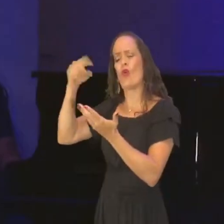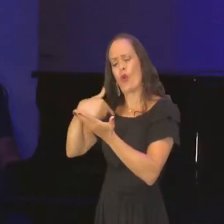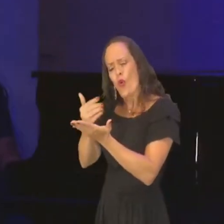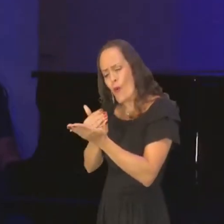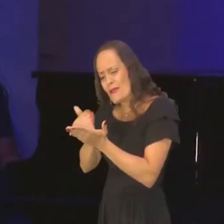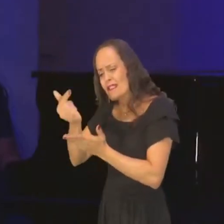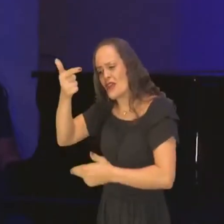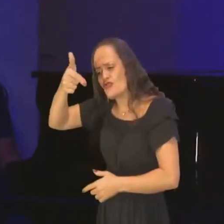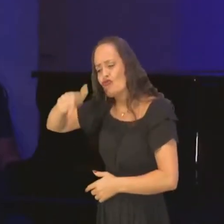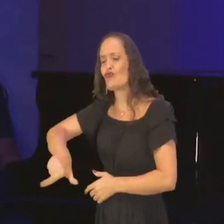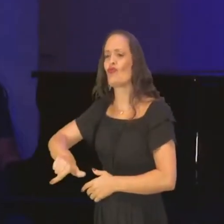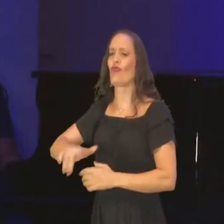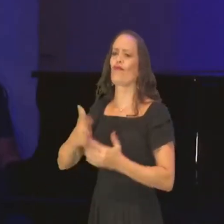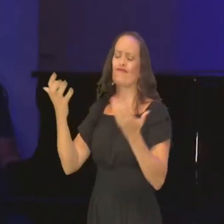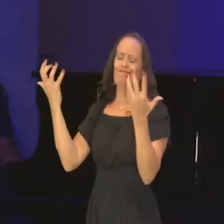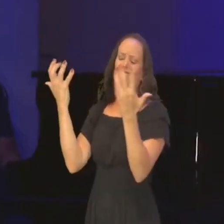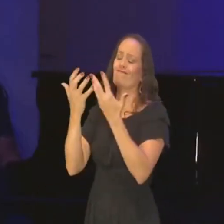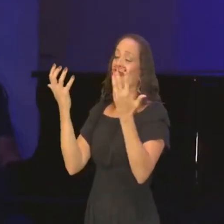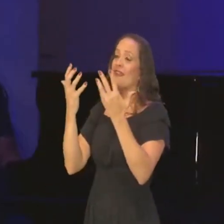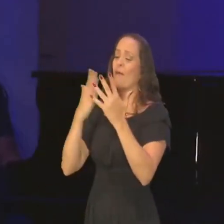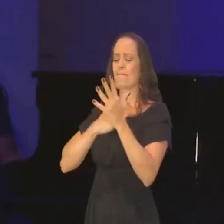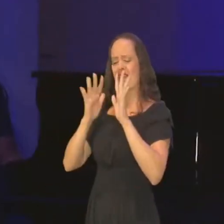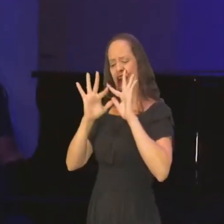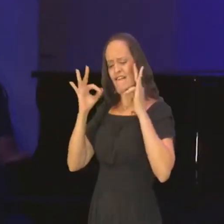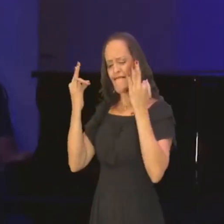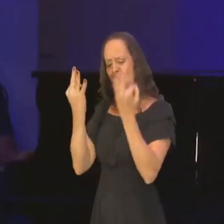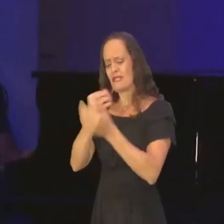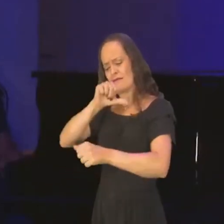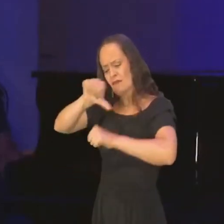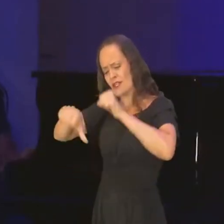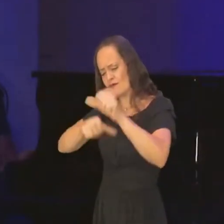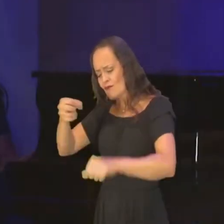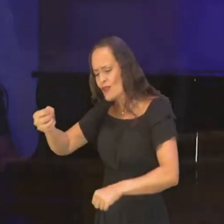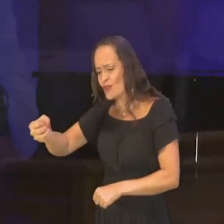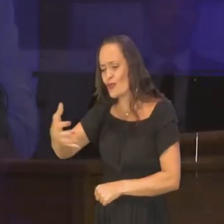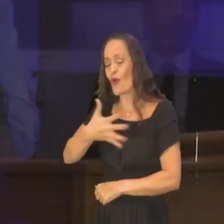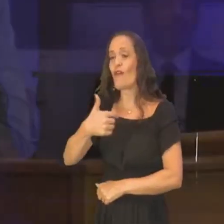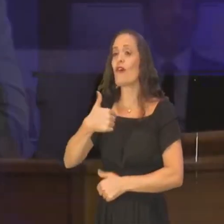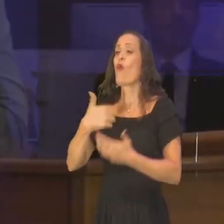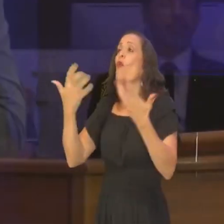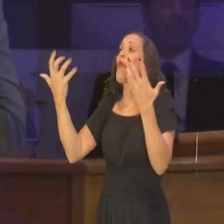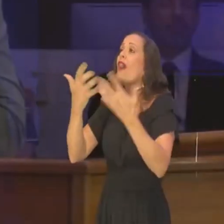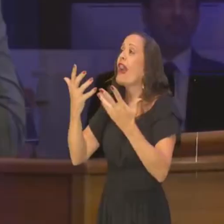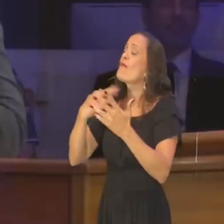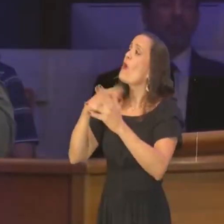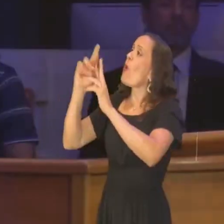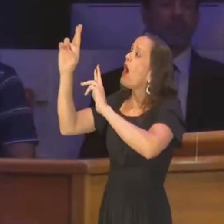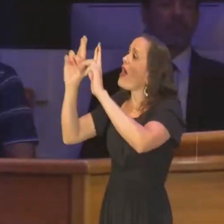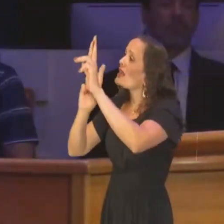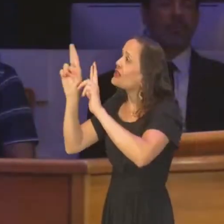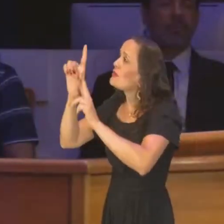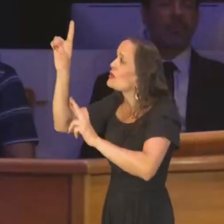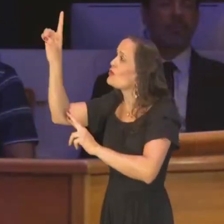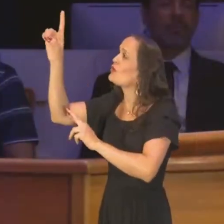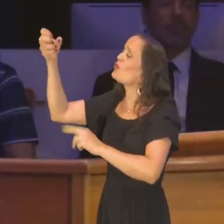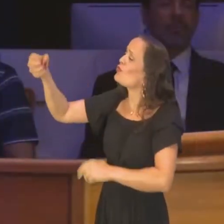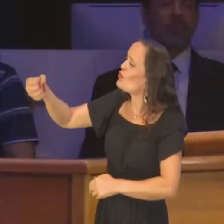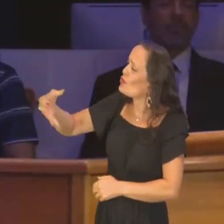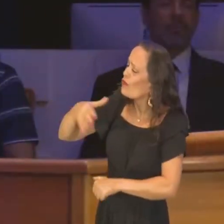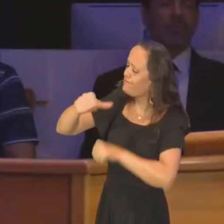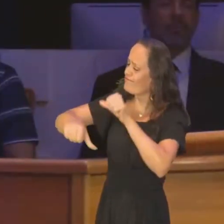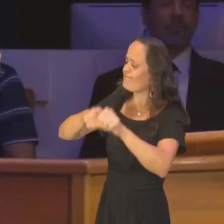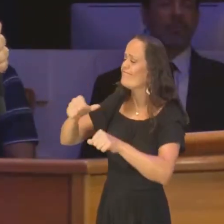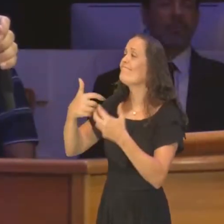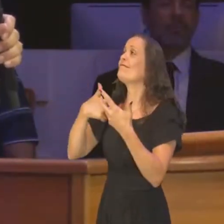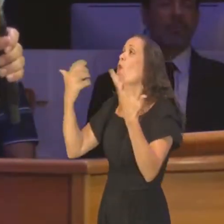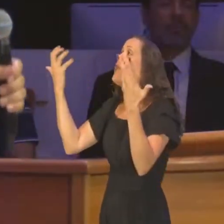quero ser restaurado, eu quero que a minha família seja restaurada, eu quero que o meu relacionamento com o Senhor seja restaurado, eu quero,